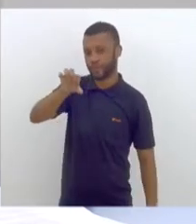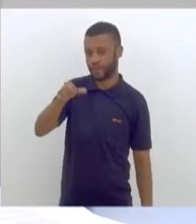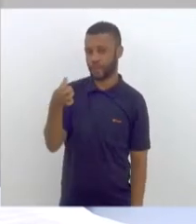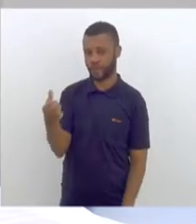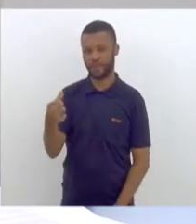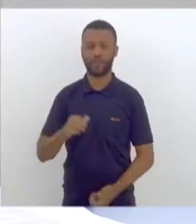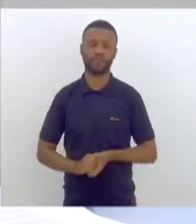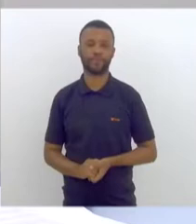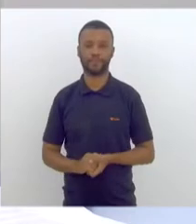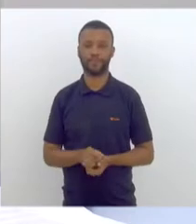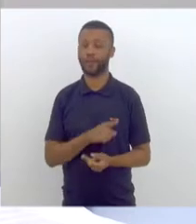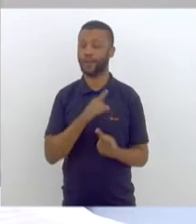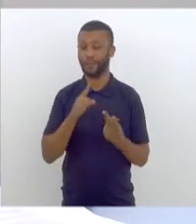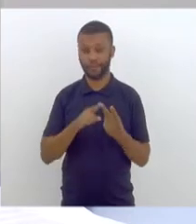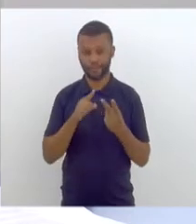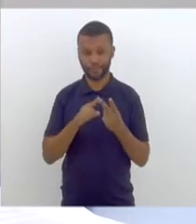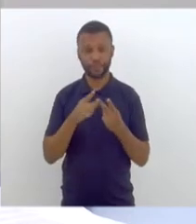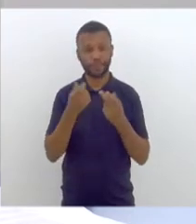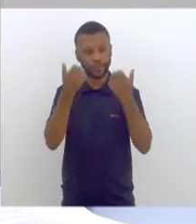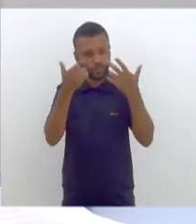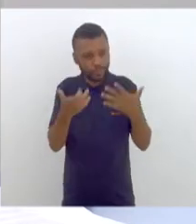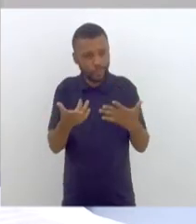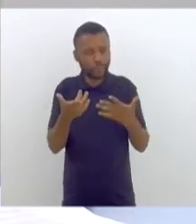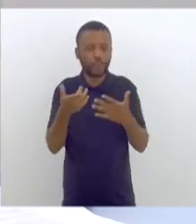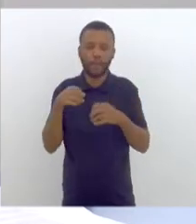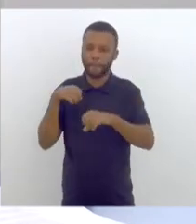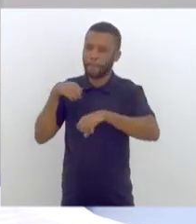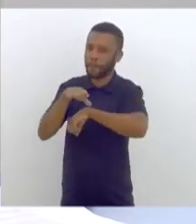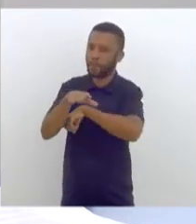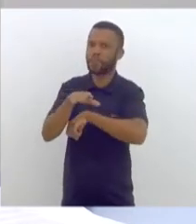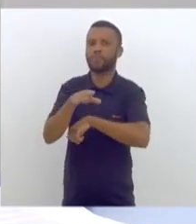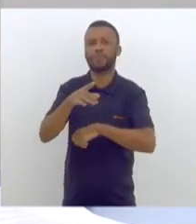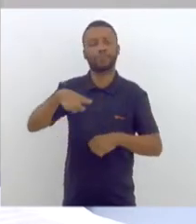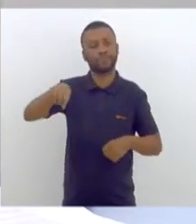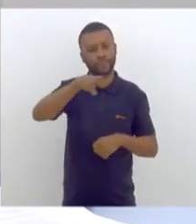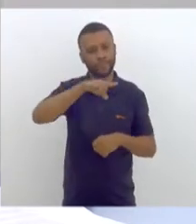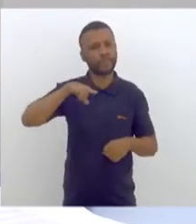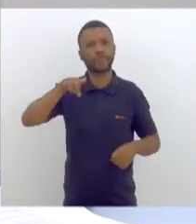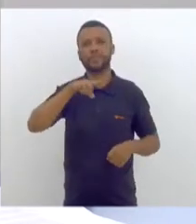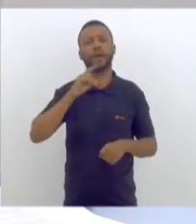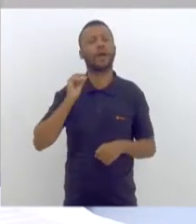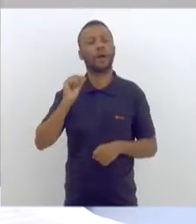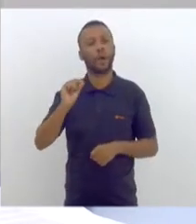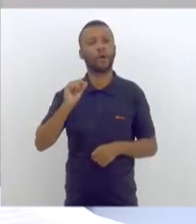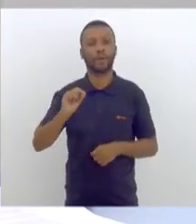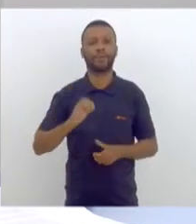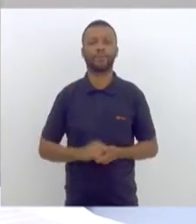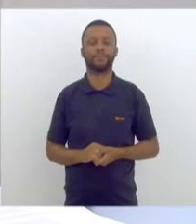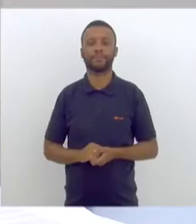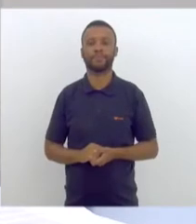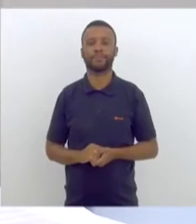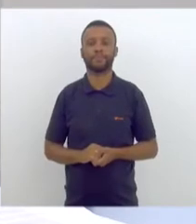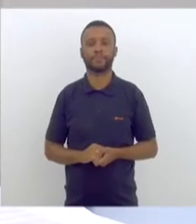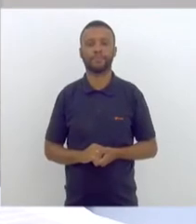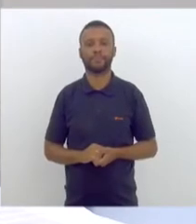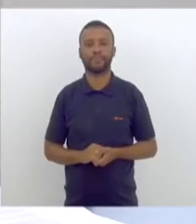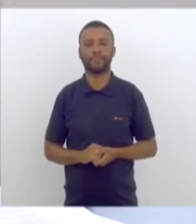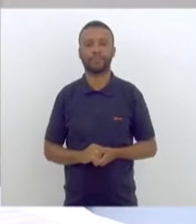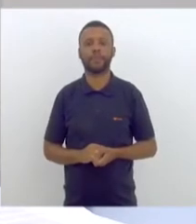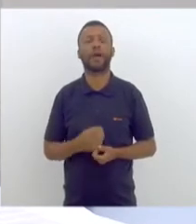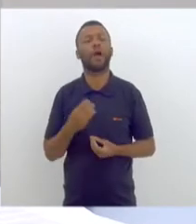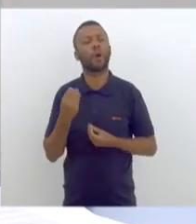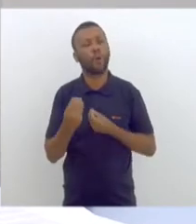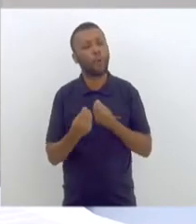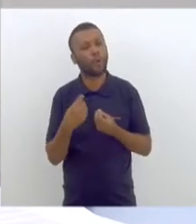a segunda questão que eu levanto excelência é como é que a gente pode resolver